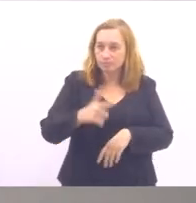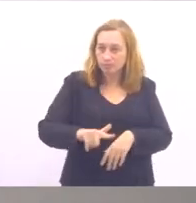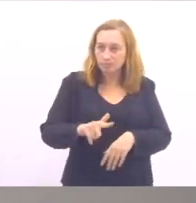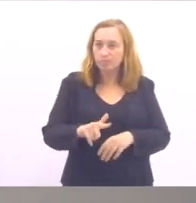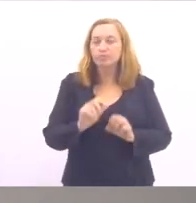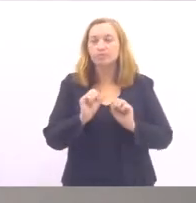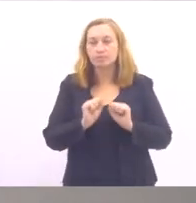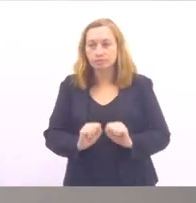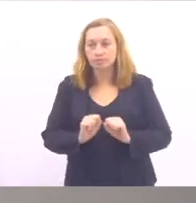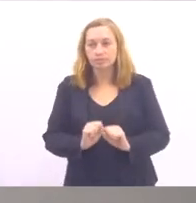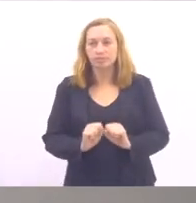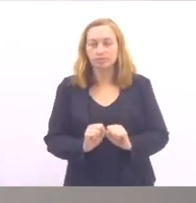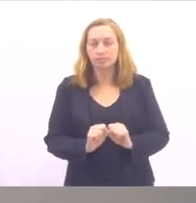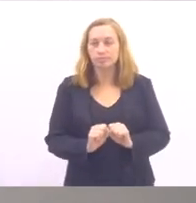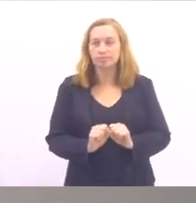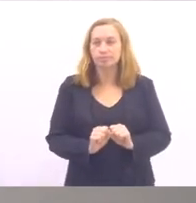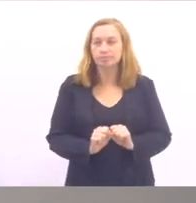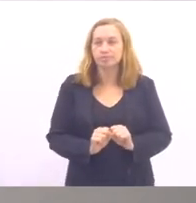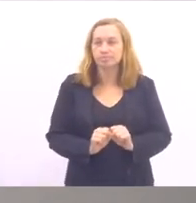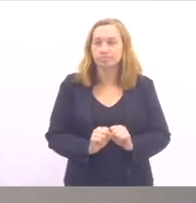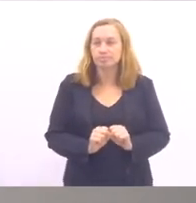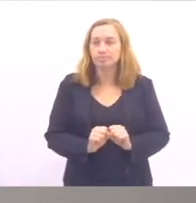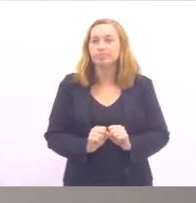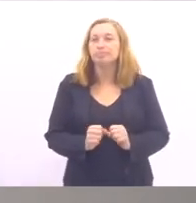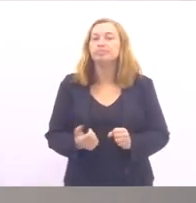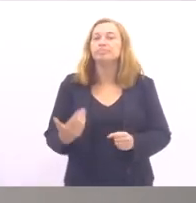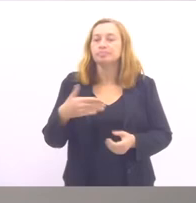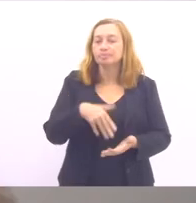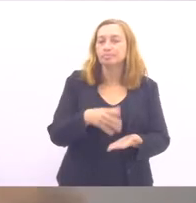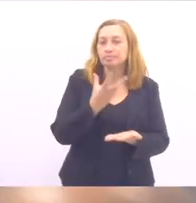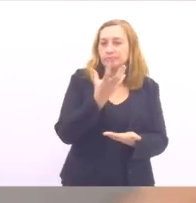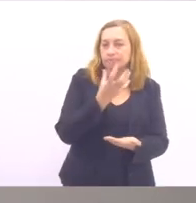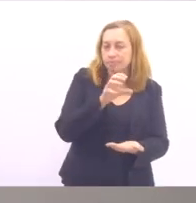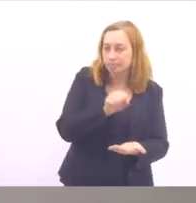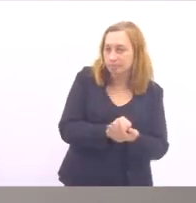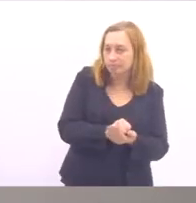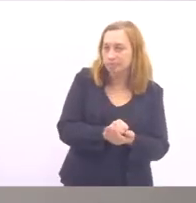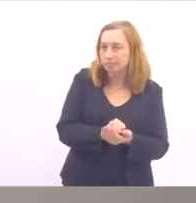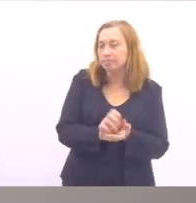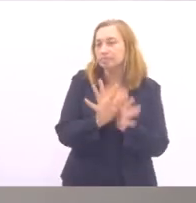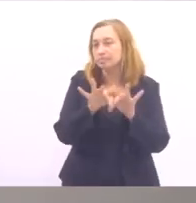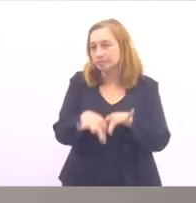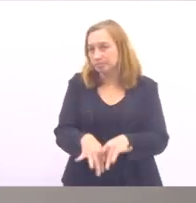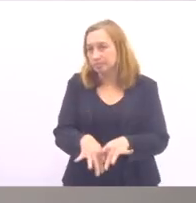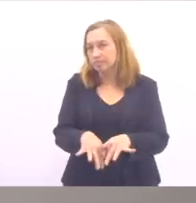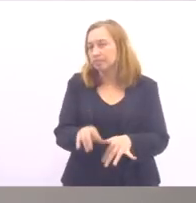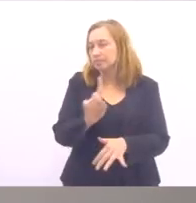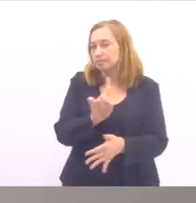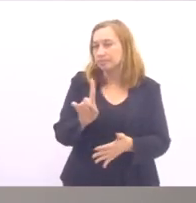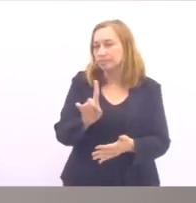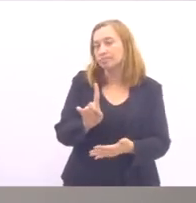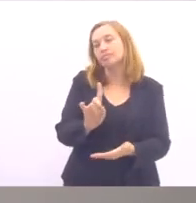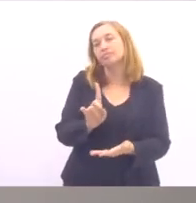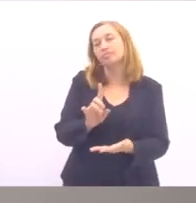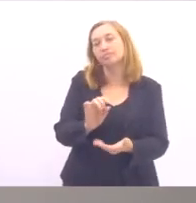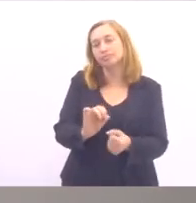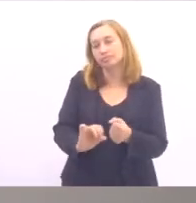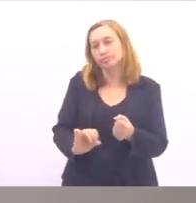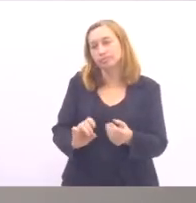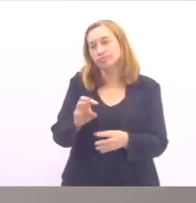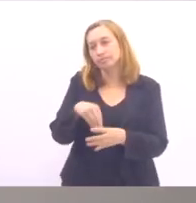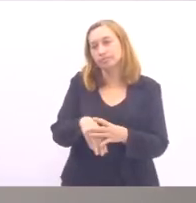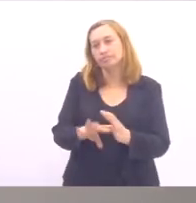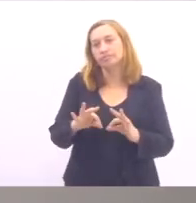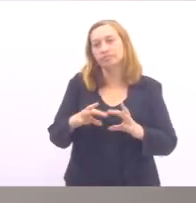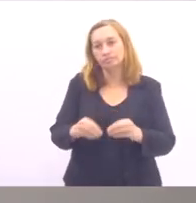que elas possam entrar de novo no cadastro dela e completar o que ela não colocou, né, dentro